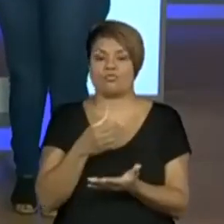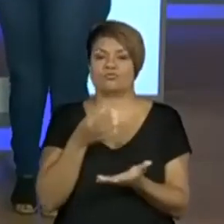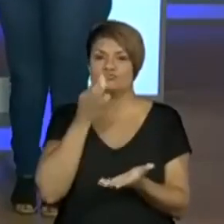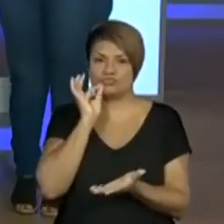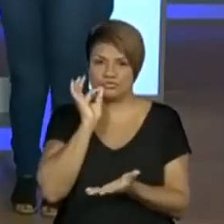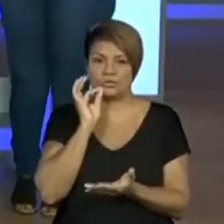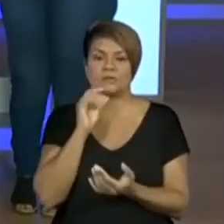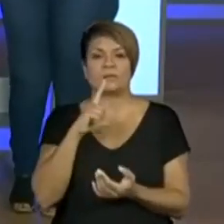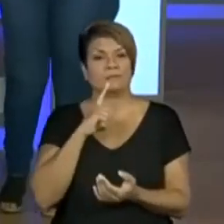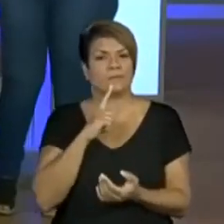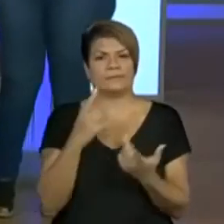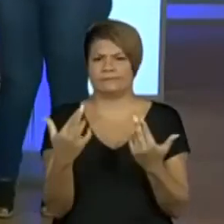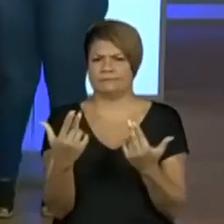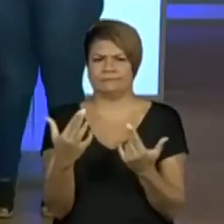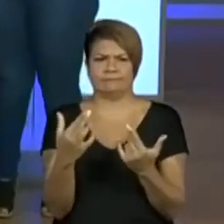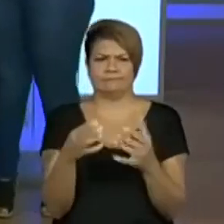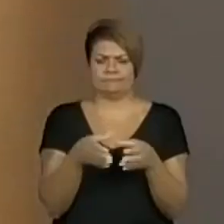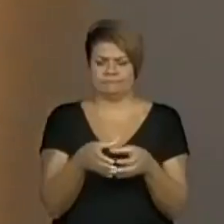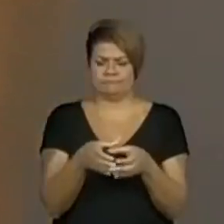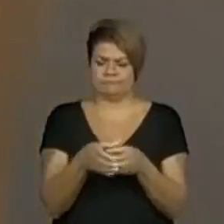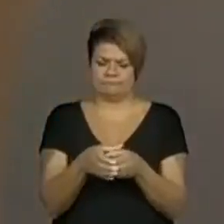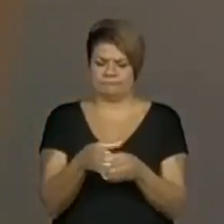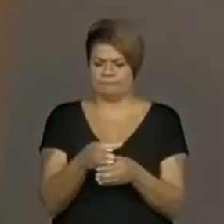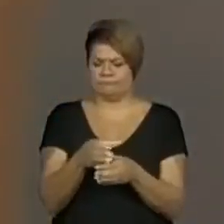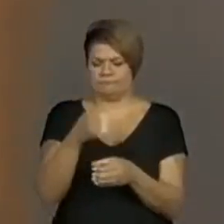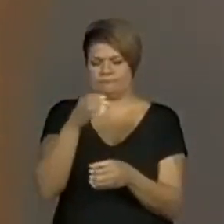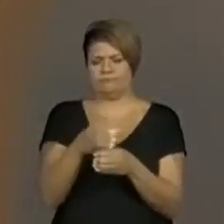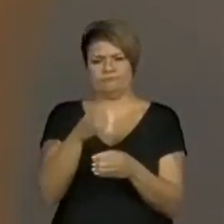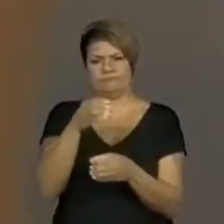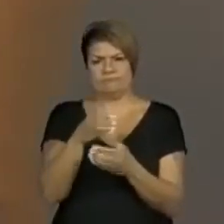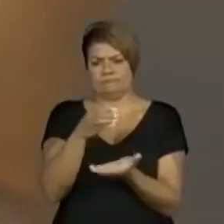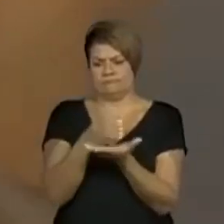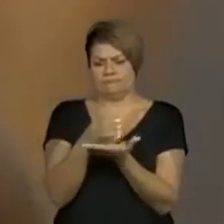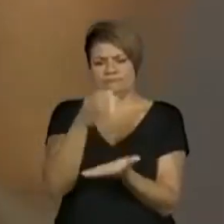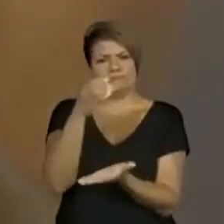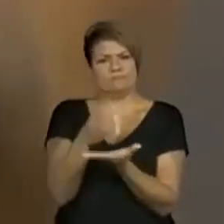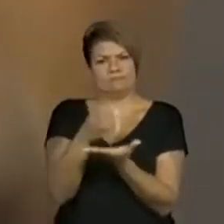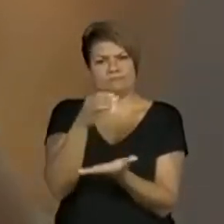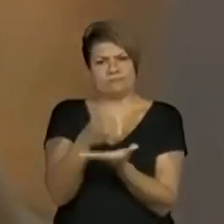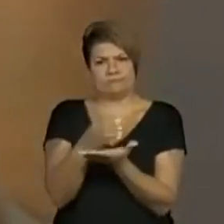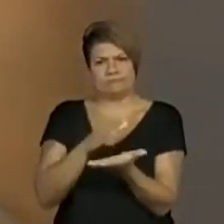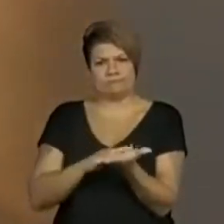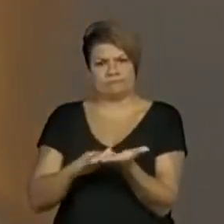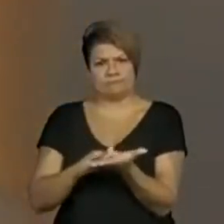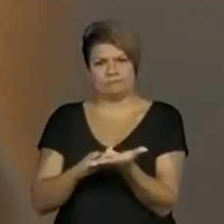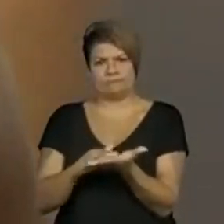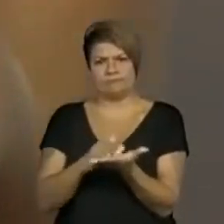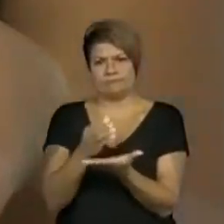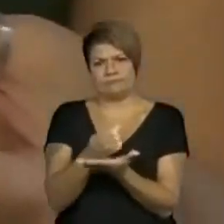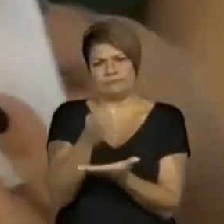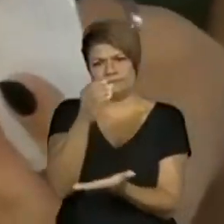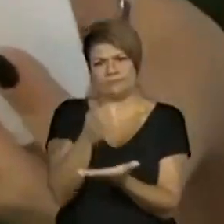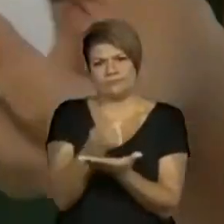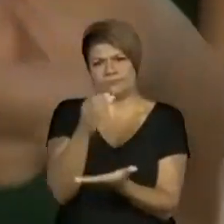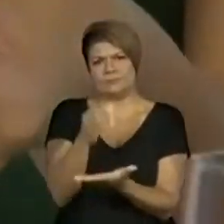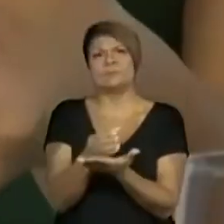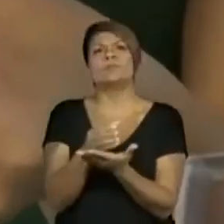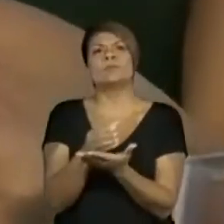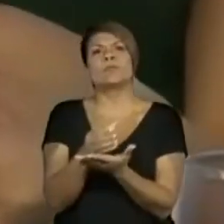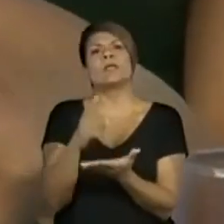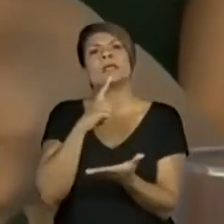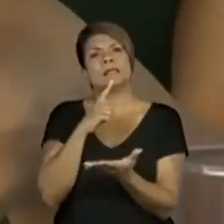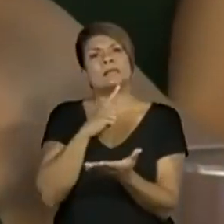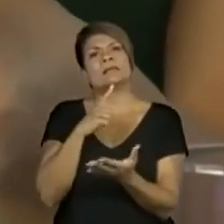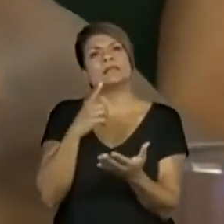aí um mesmo formato porque você vai colocar líquido então criançada que que é importante a gente pensar aqui né em cima